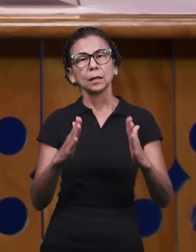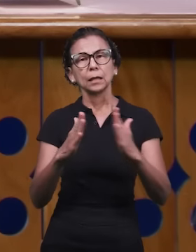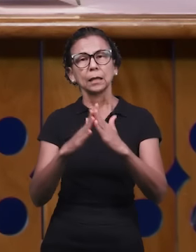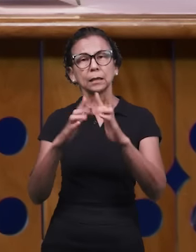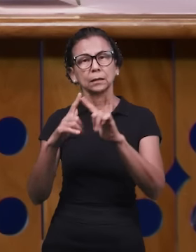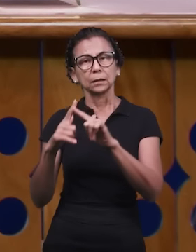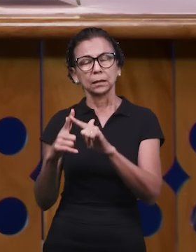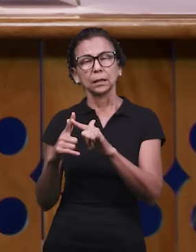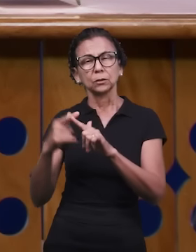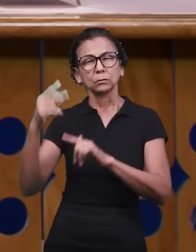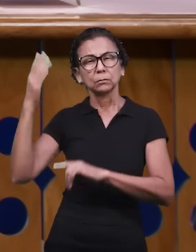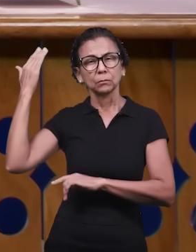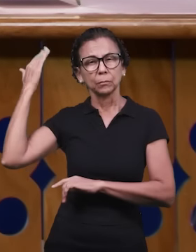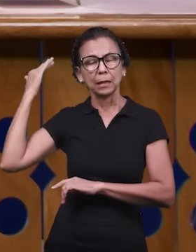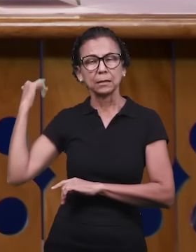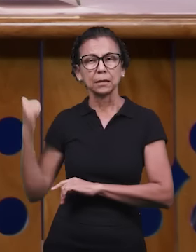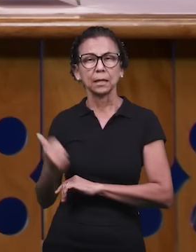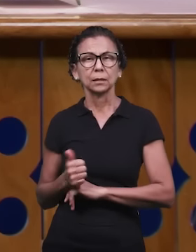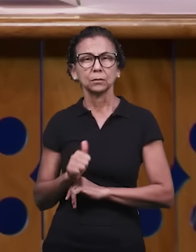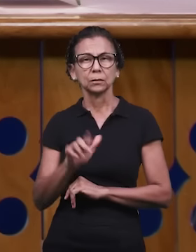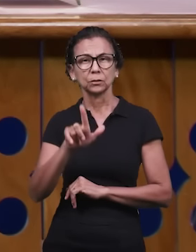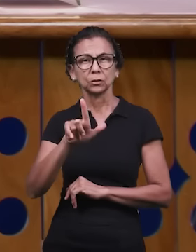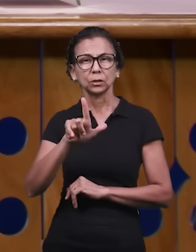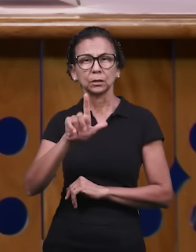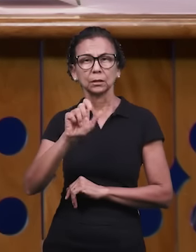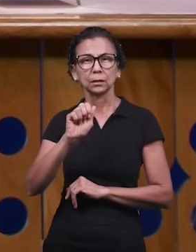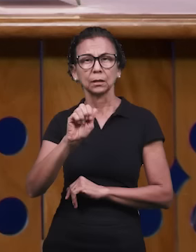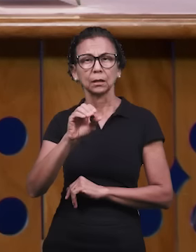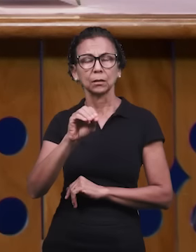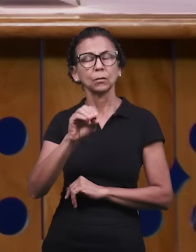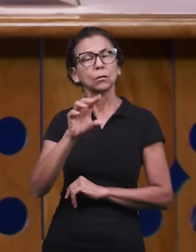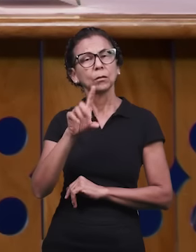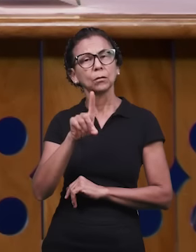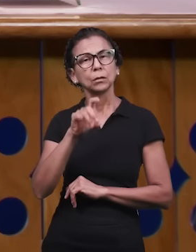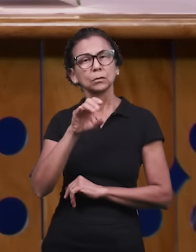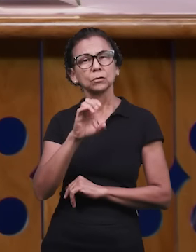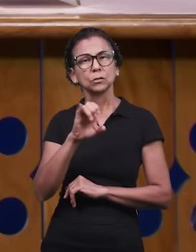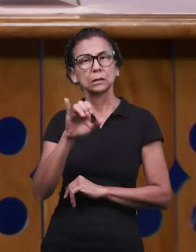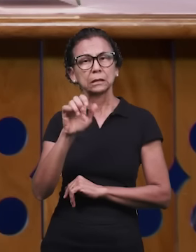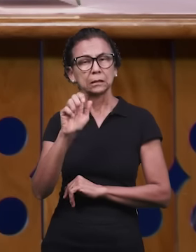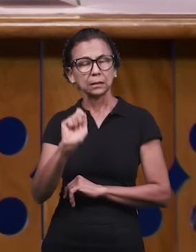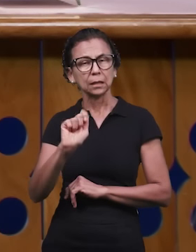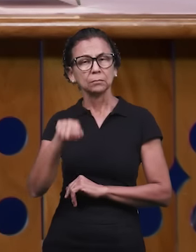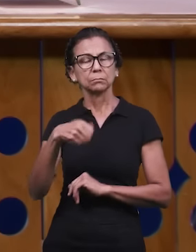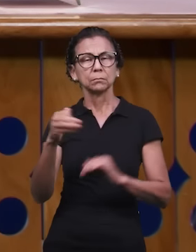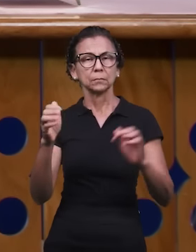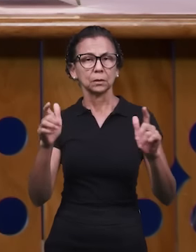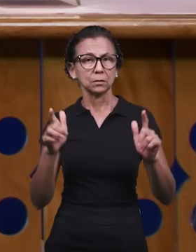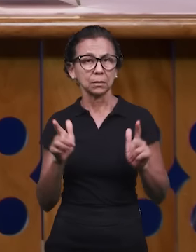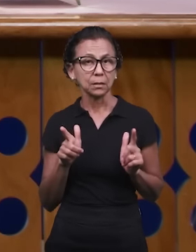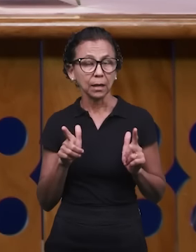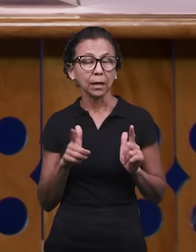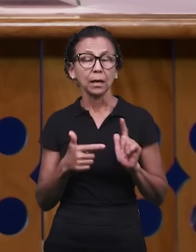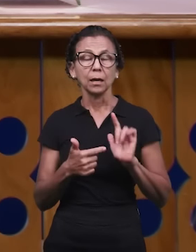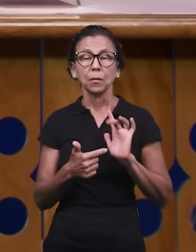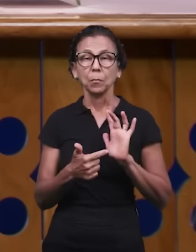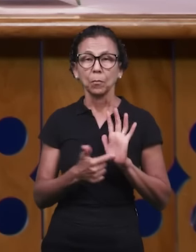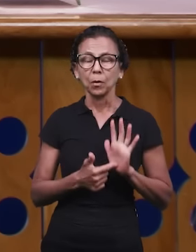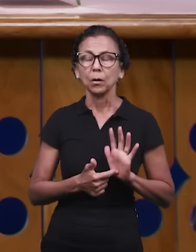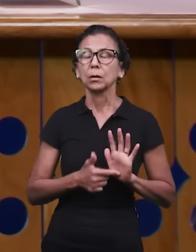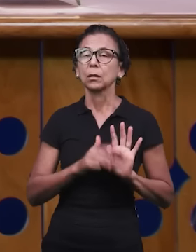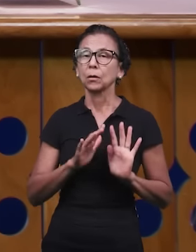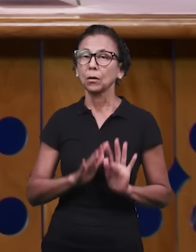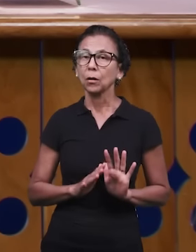o Senhor diz que está às portas. Eis que eu estou às portas e